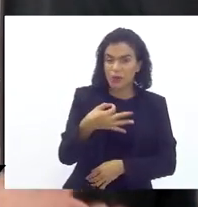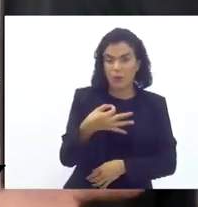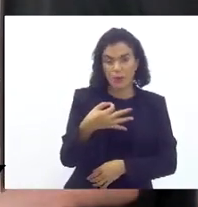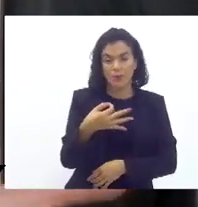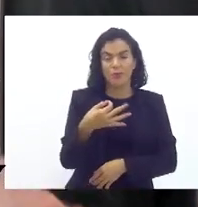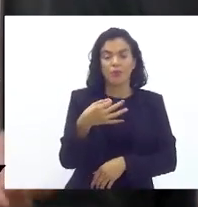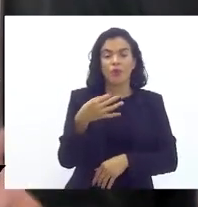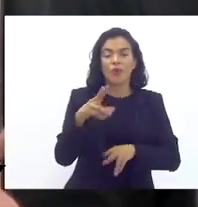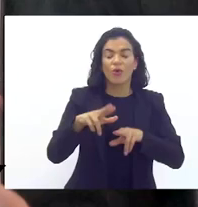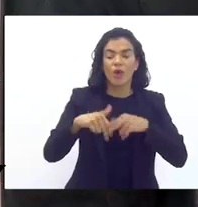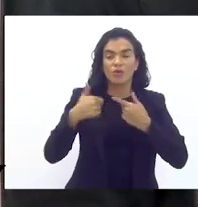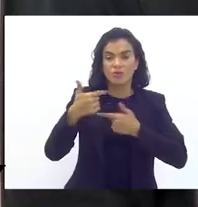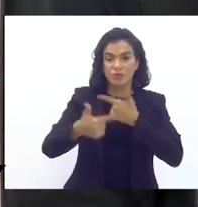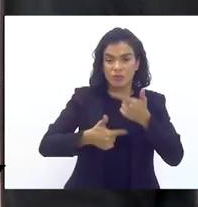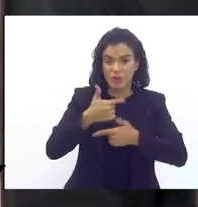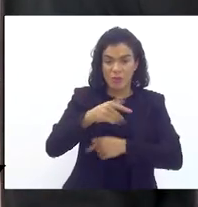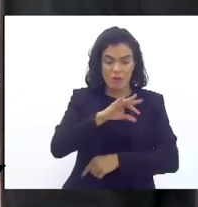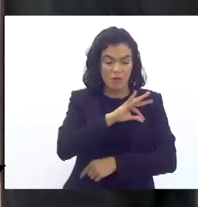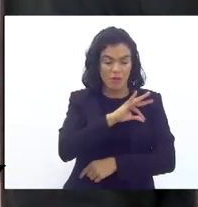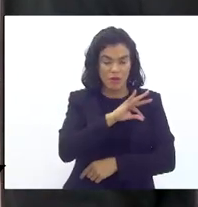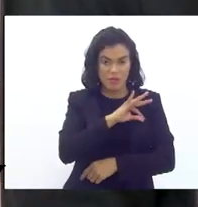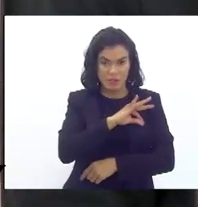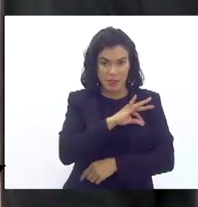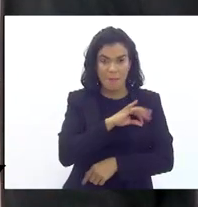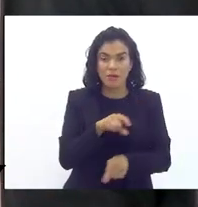produto do trabalho da polícia mas